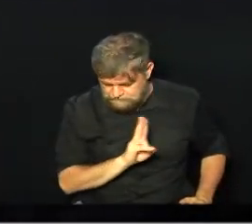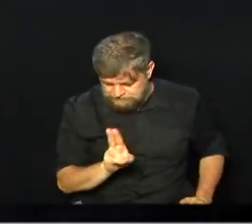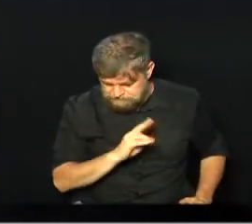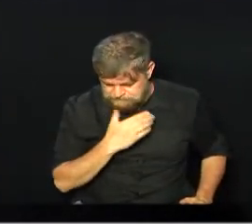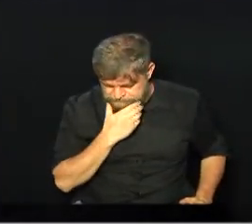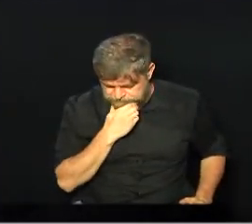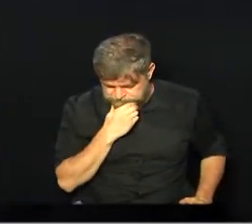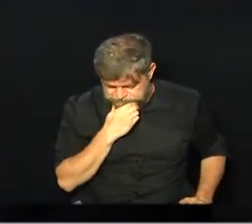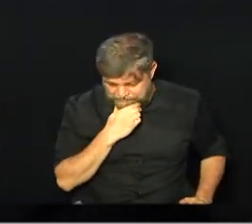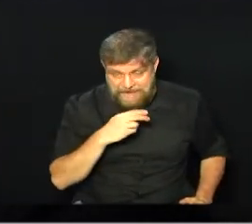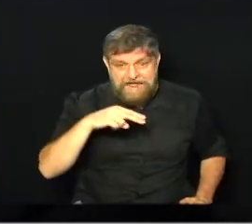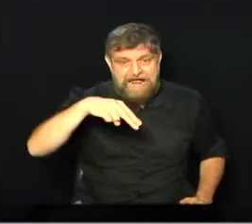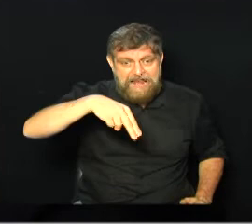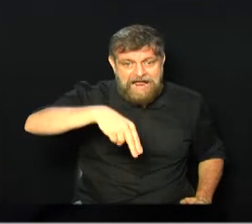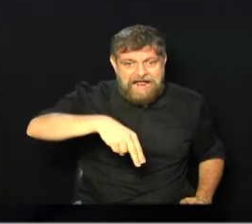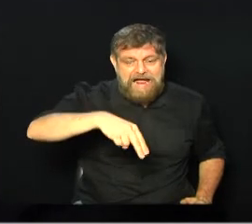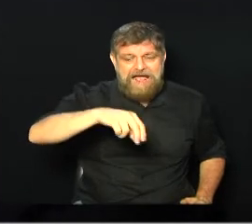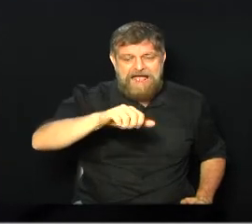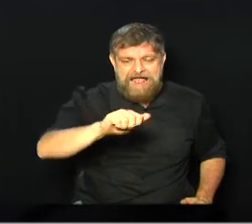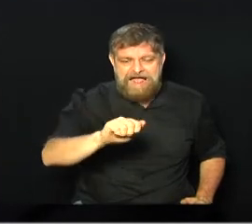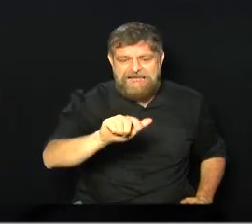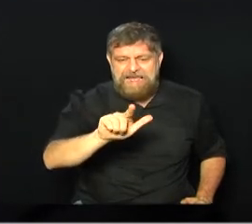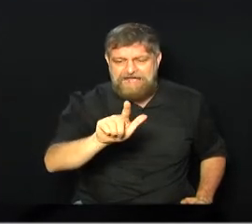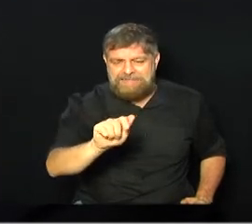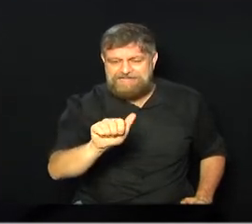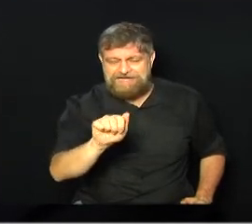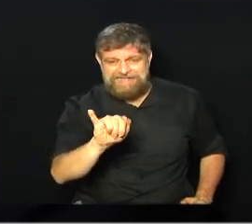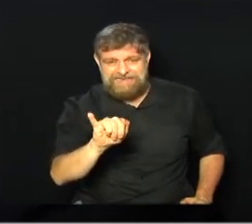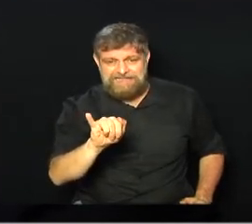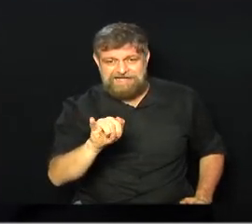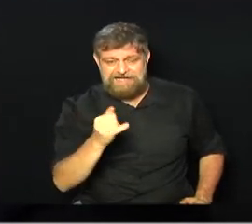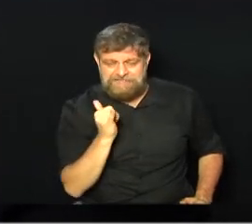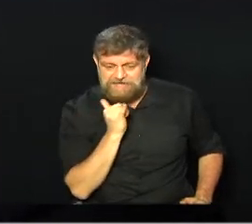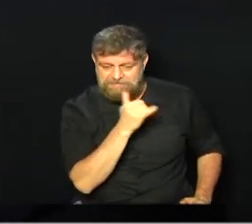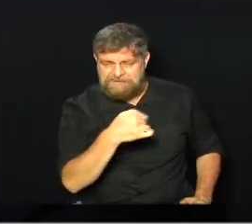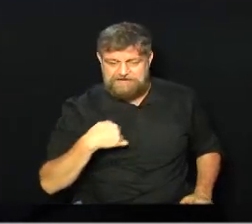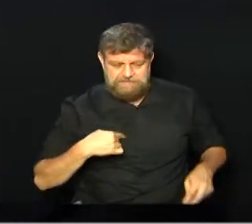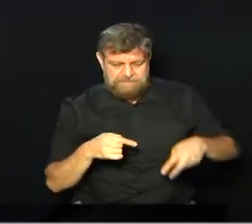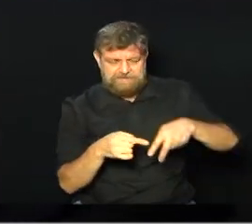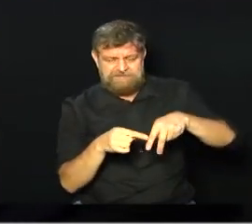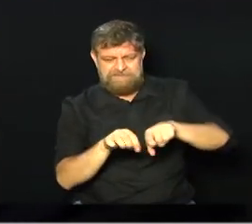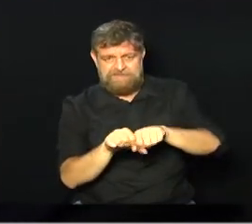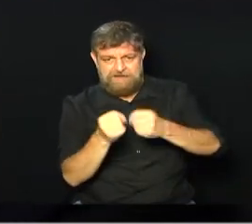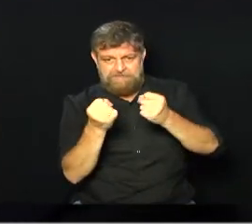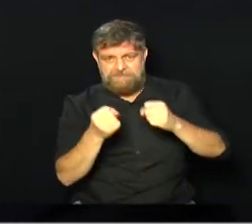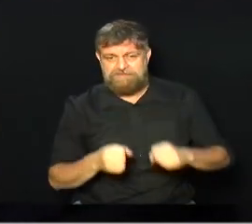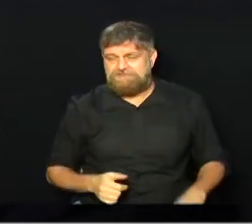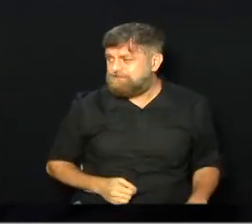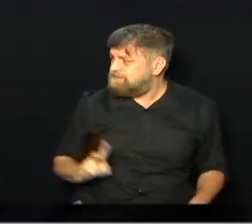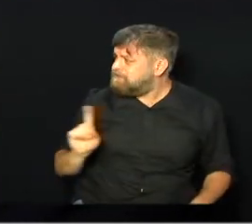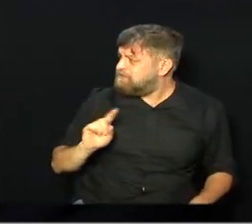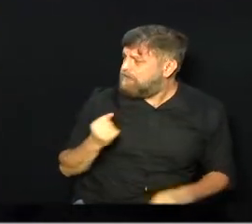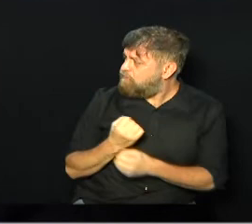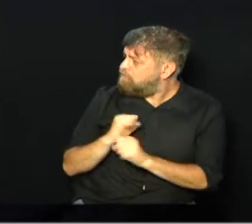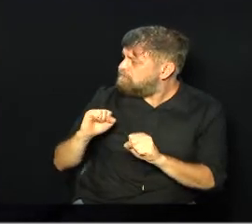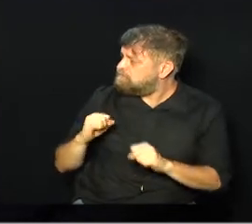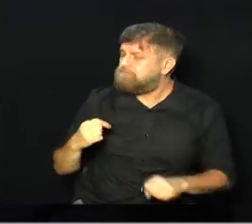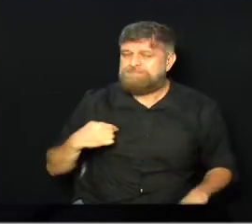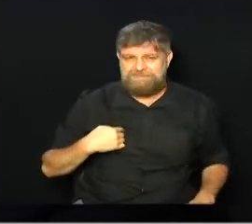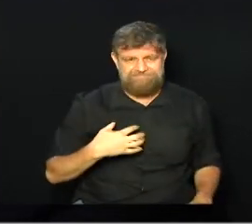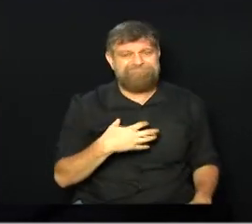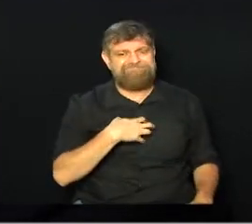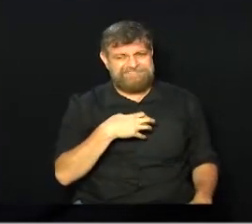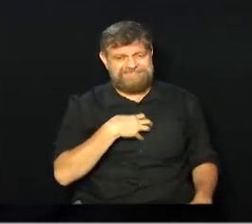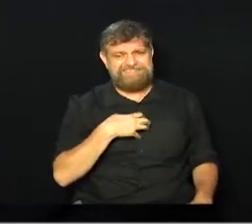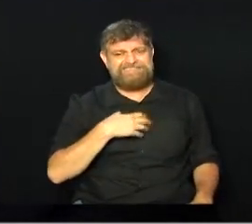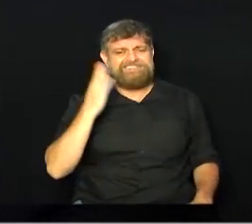Nagai, doutor Nagai, falei, doutor, meu joelho já era, rompeu de novo. Ele, não, Eduardo, não é possível. Falei, não, rompeu de novo, já sei,